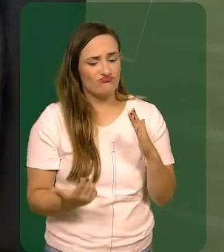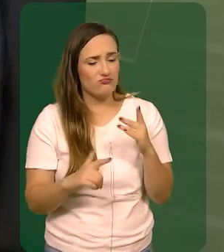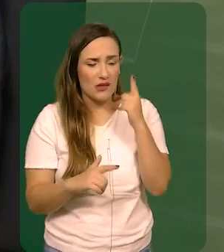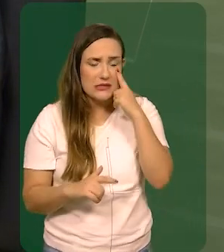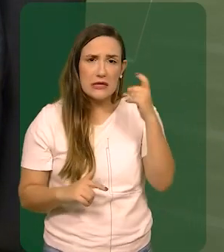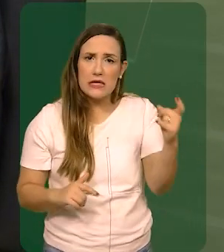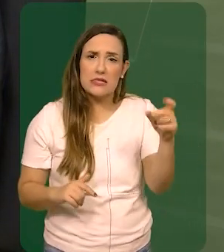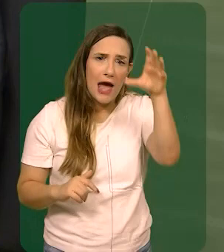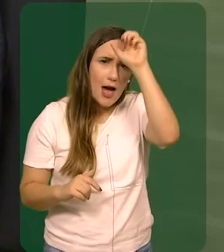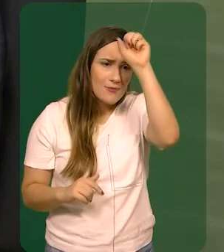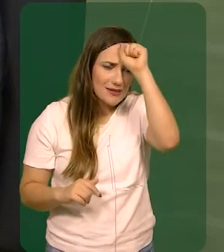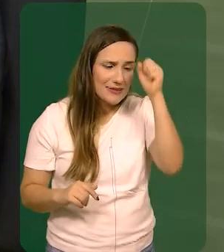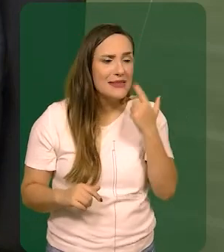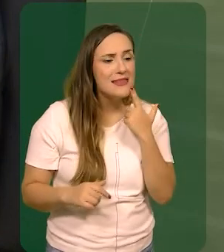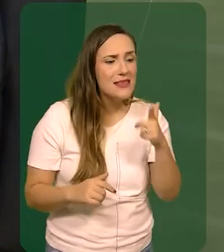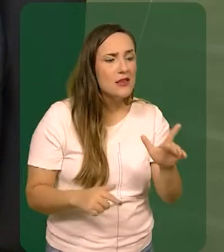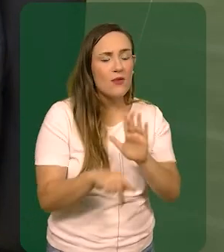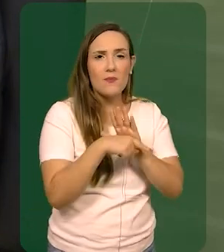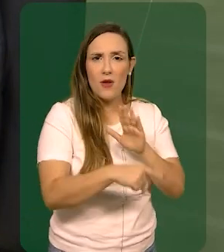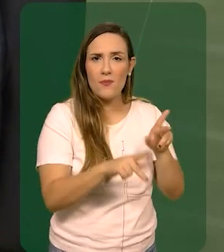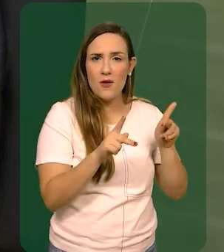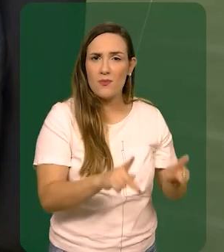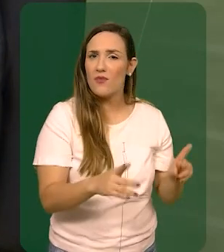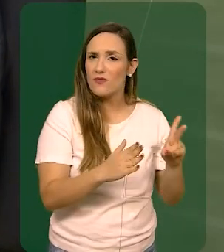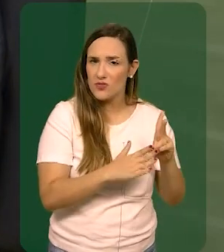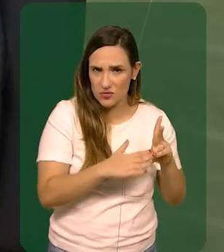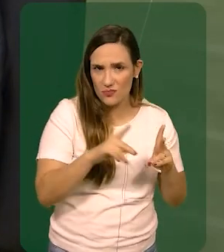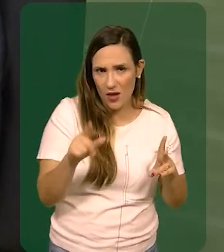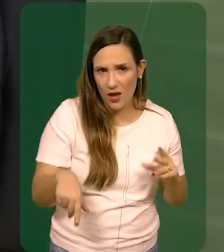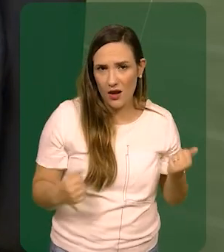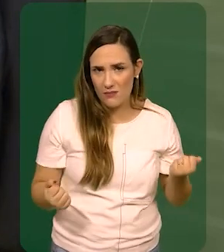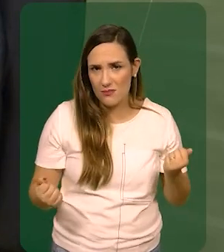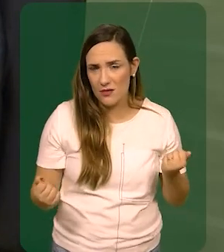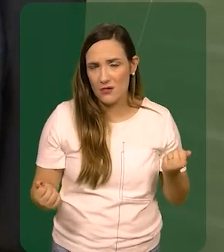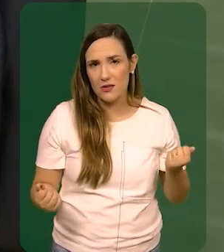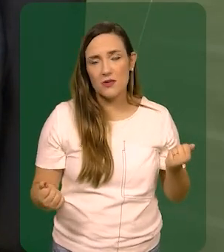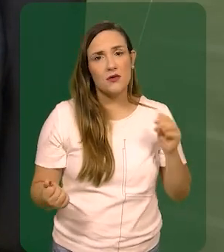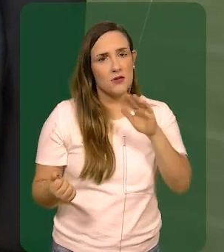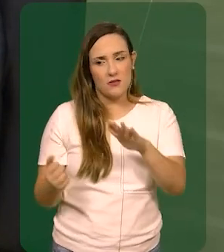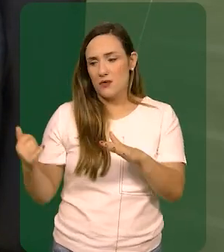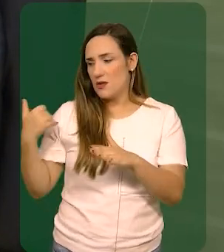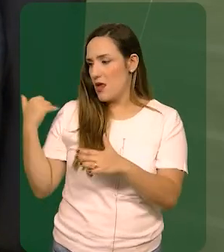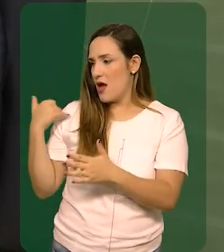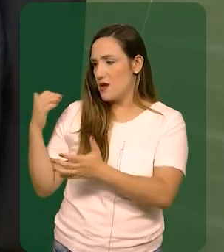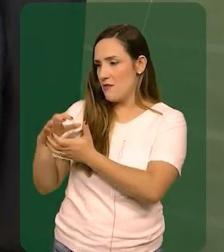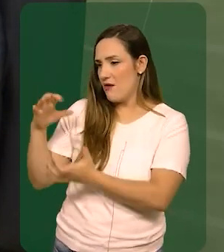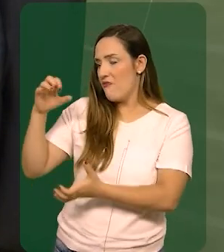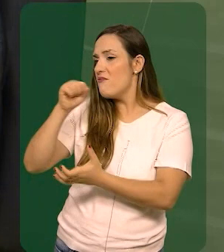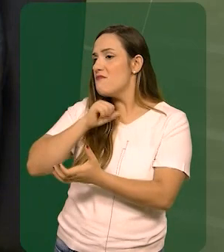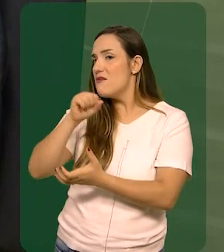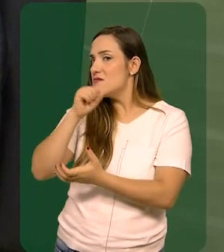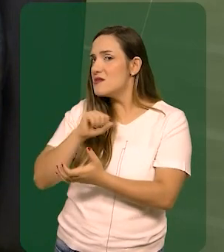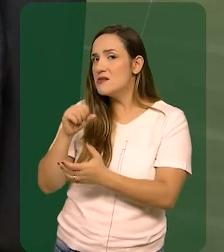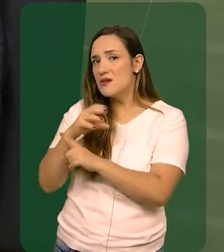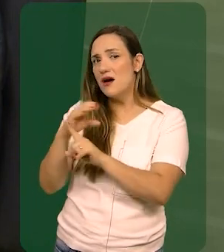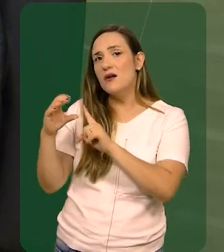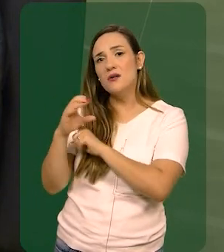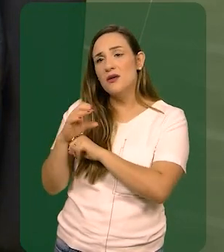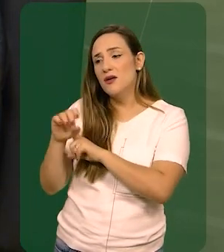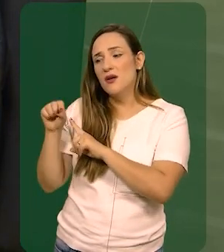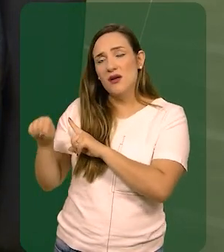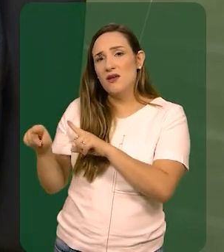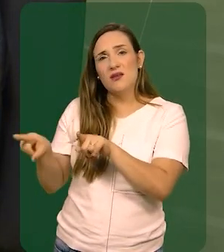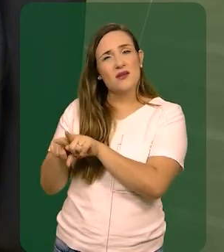até perdendo o próprio interesse em aprender. E um outro problema é que os anciões, as pessoas